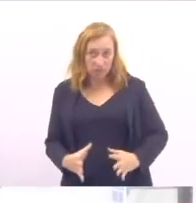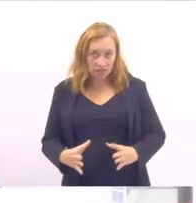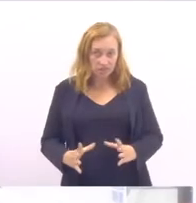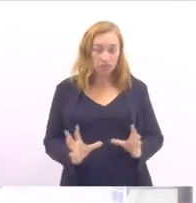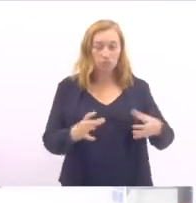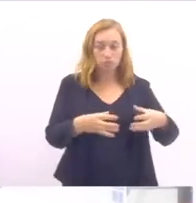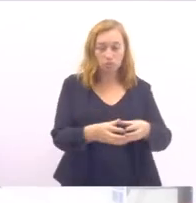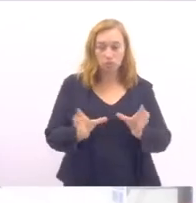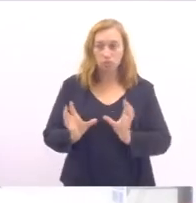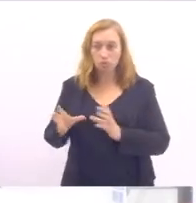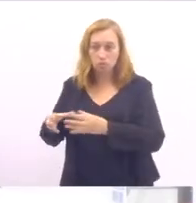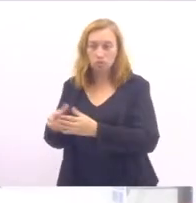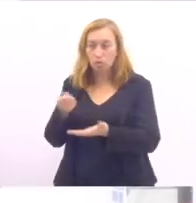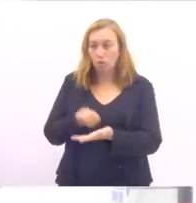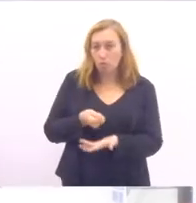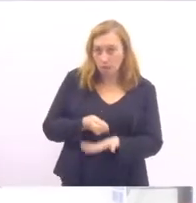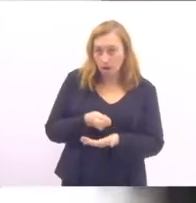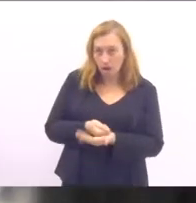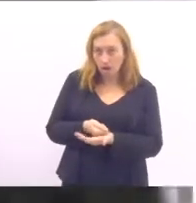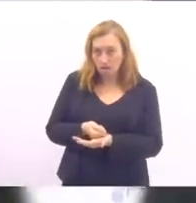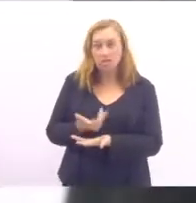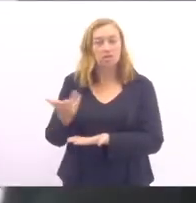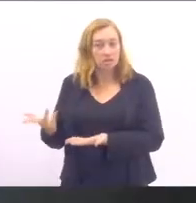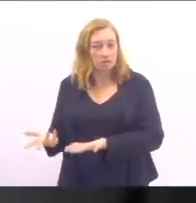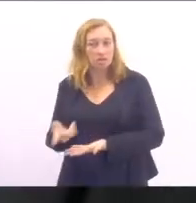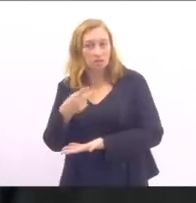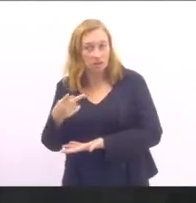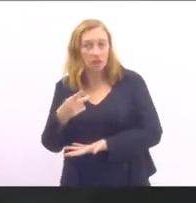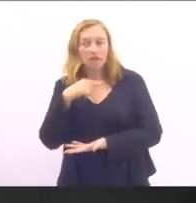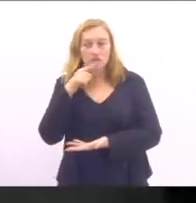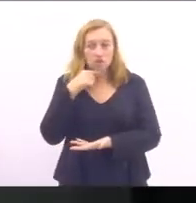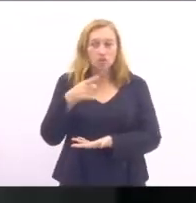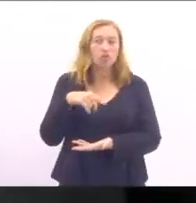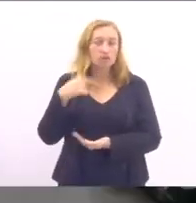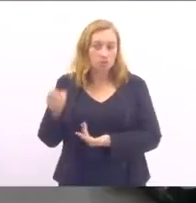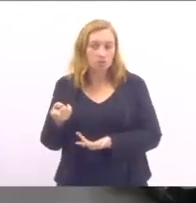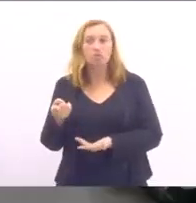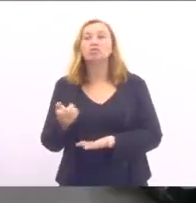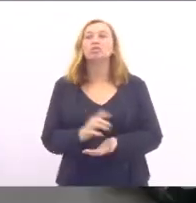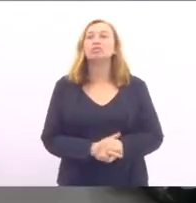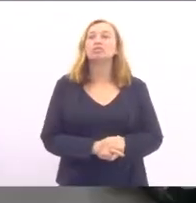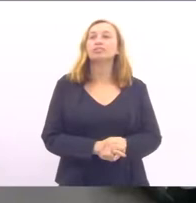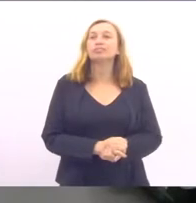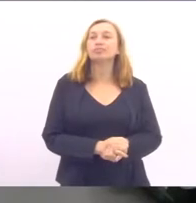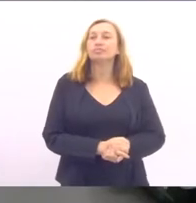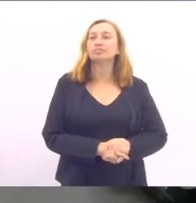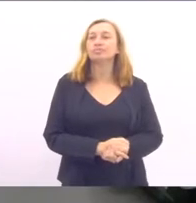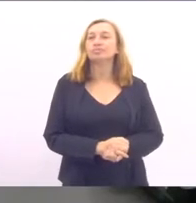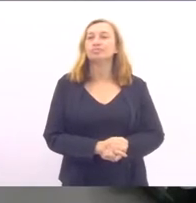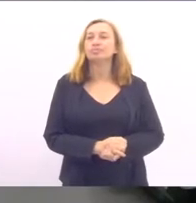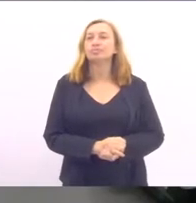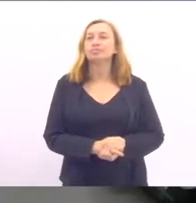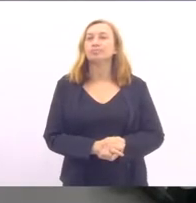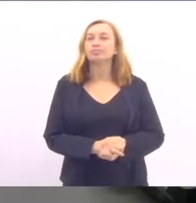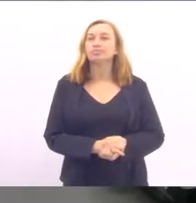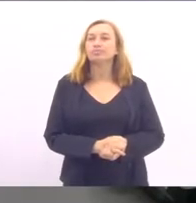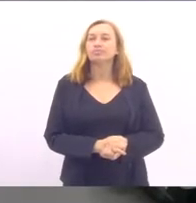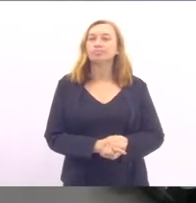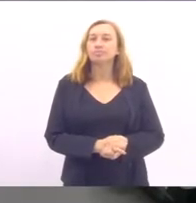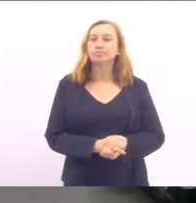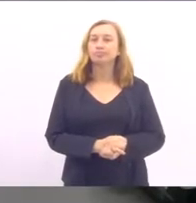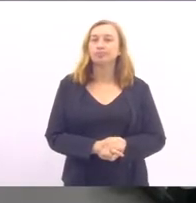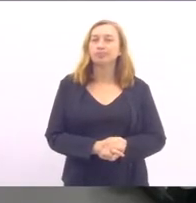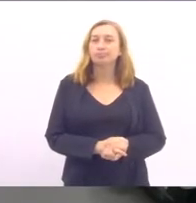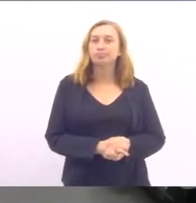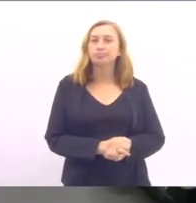cooperativas cobrarem, colocarem suas questões, suas dúvidas, etc. A Defensoria, a qualquer momento, pode também se